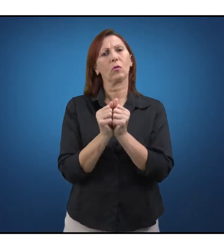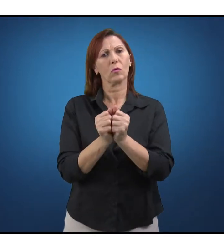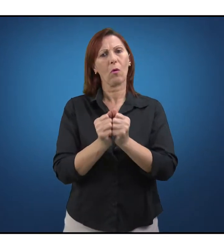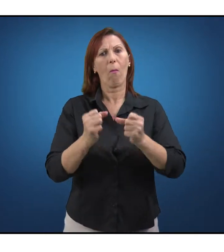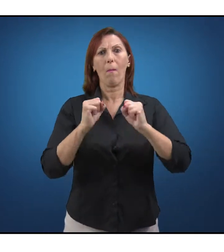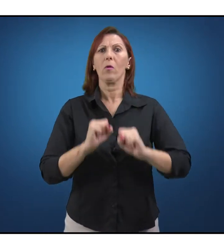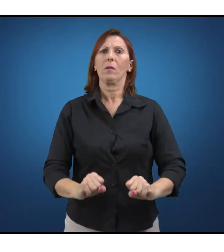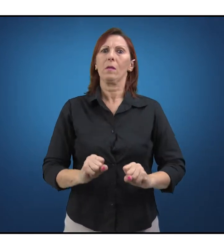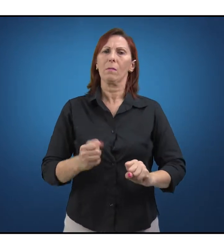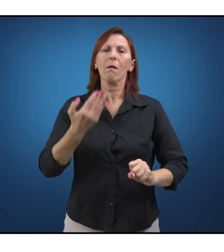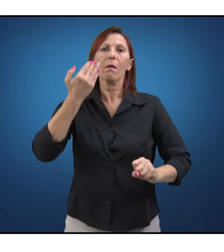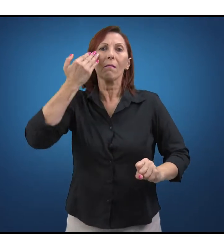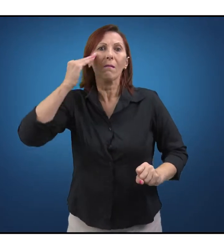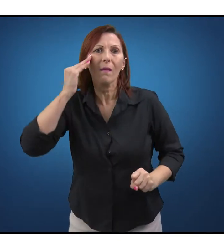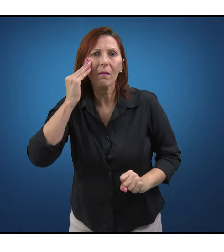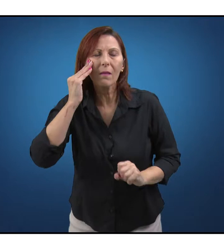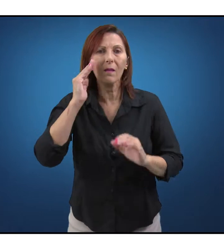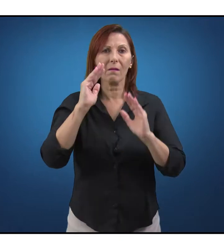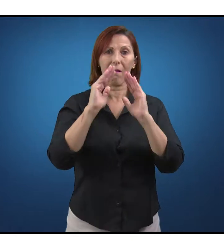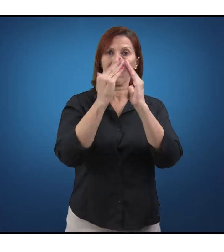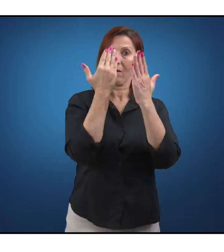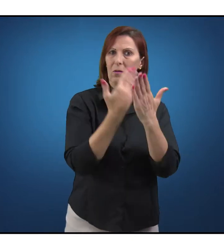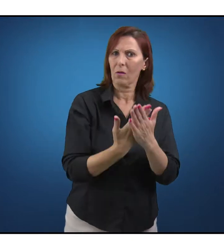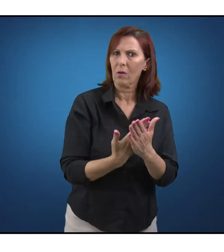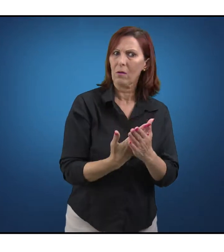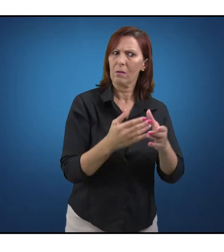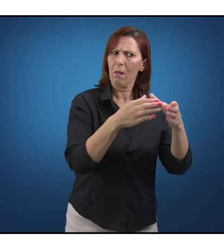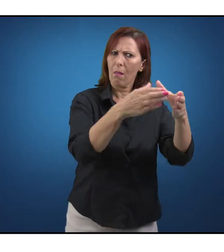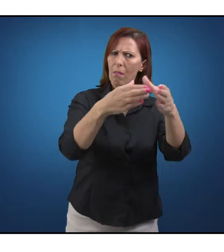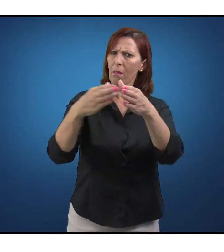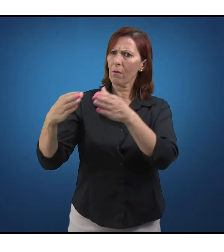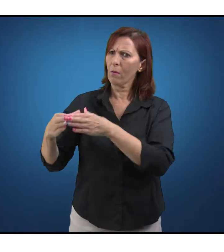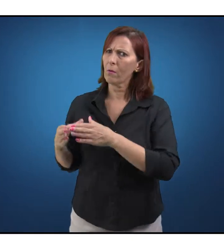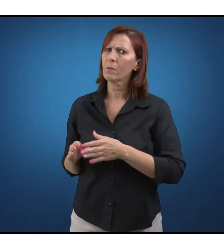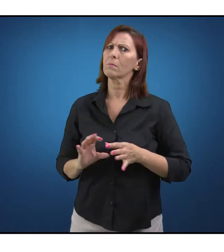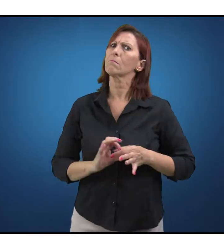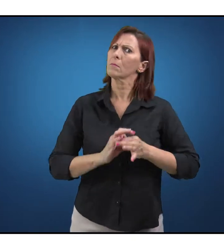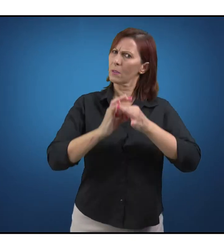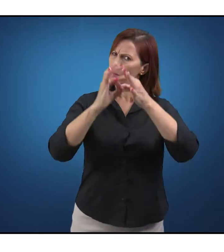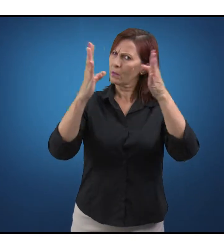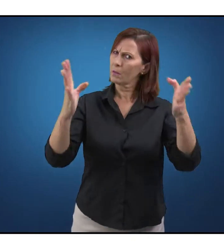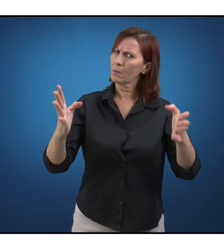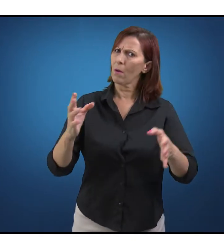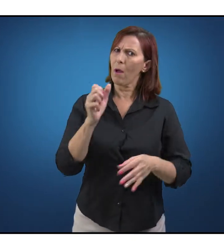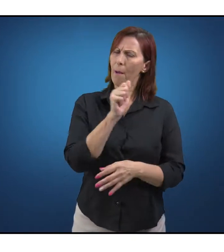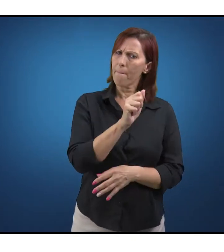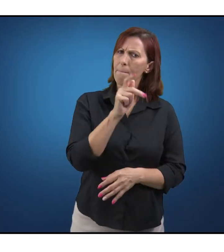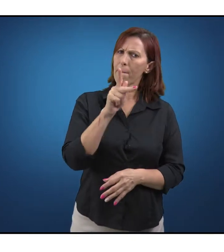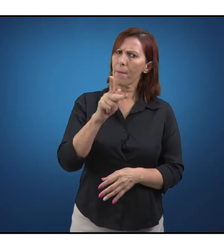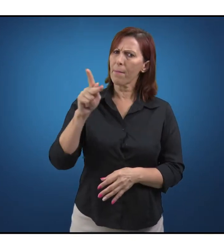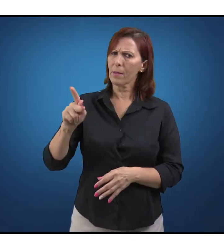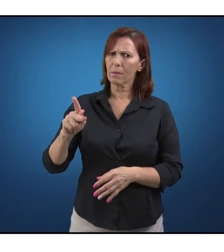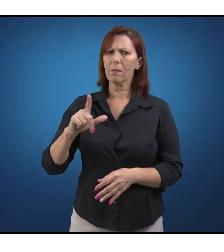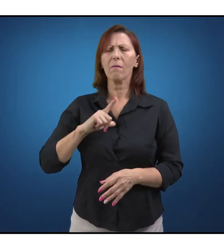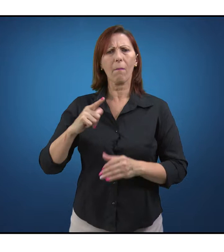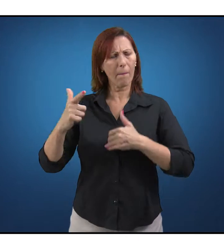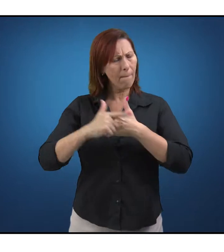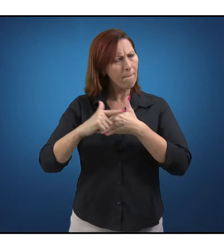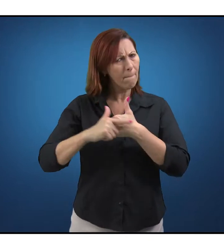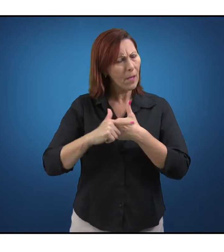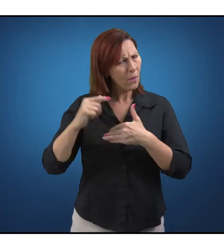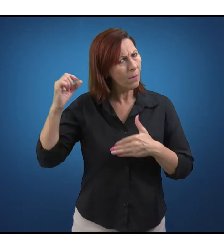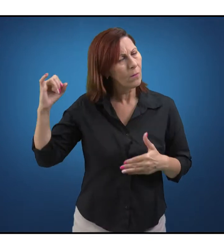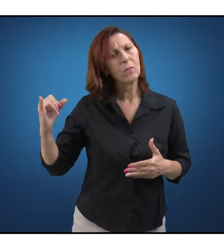para que entendessem que a escola ela é coletiva e, portanto, democrática. Então, a APP Sindicato teve um papel muito